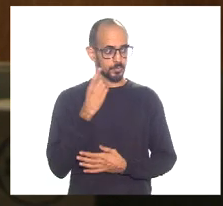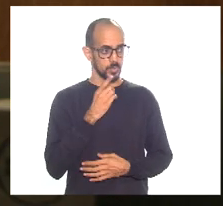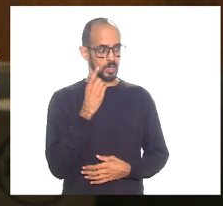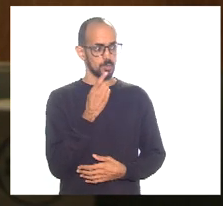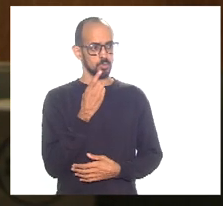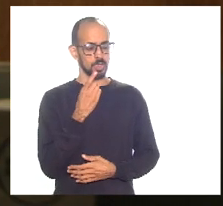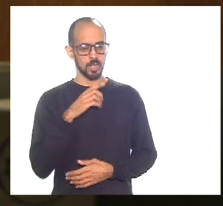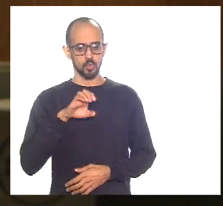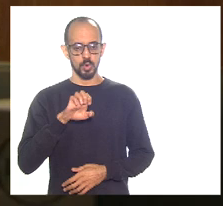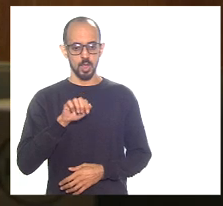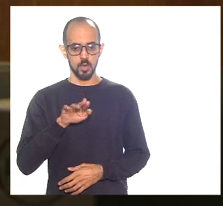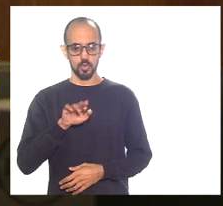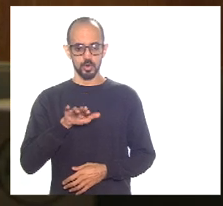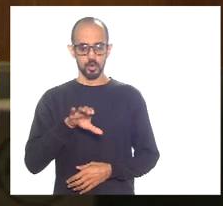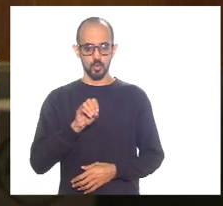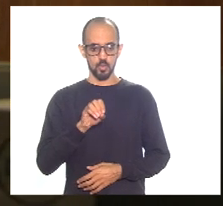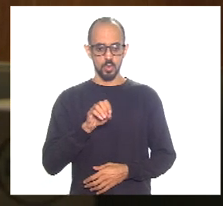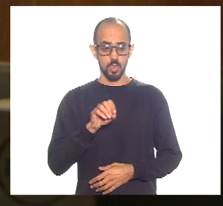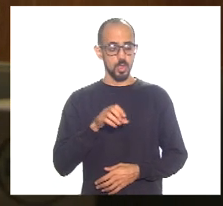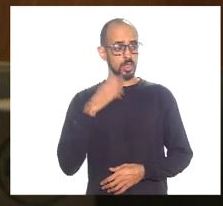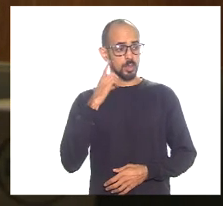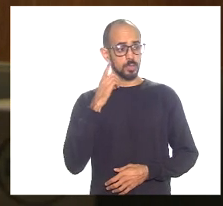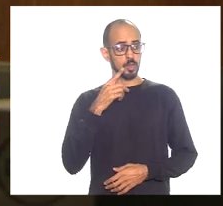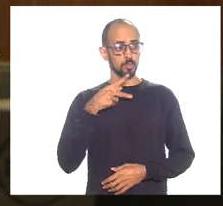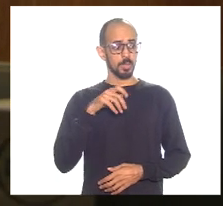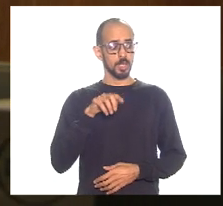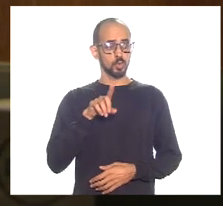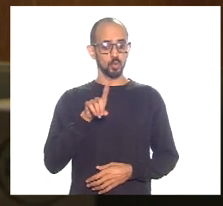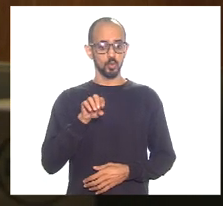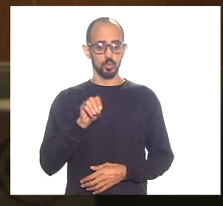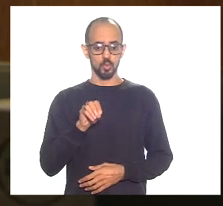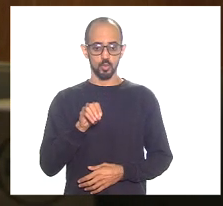Deputado Eurico Júnior. Deputado Pedro Ricardo.